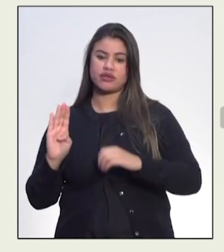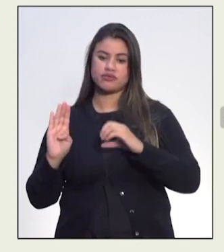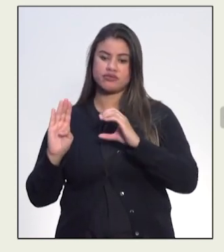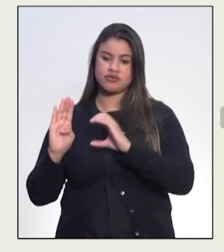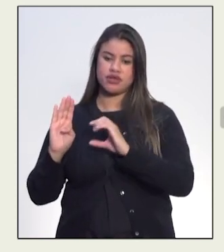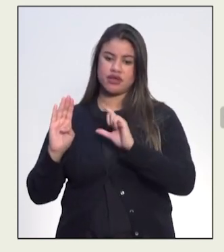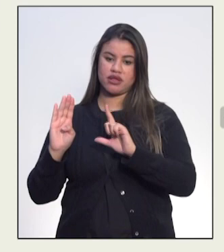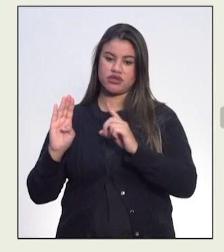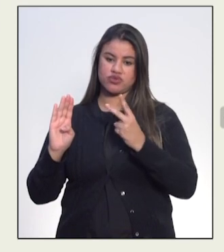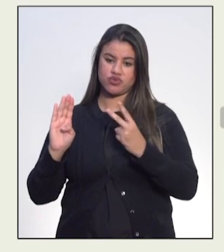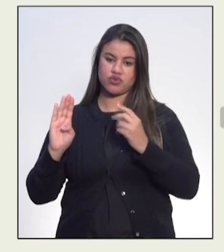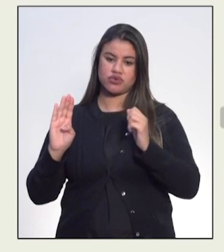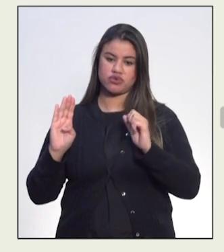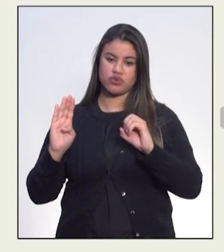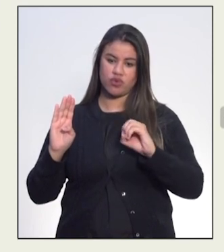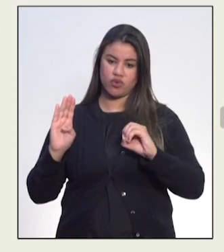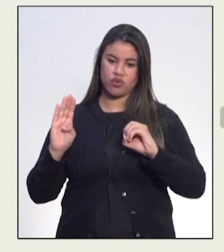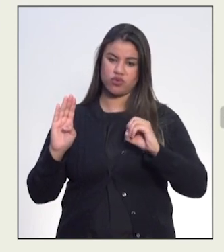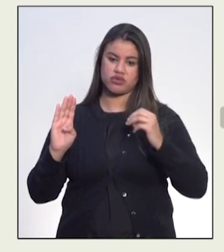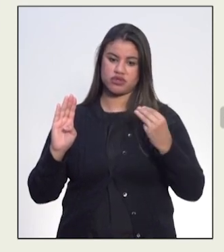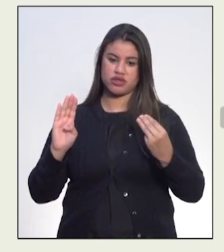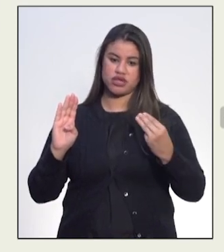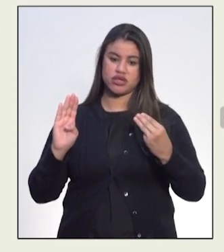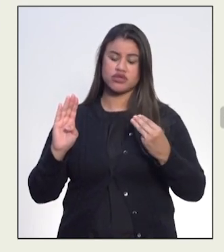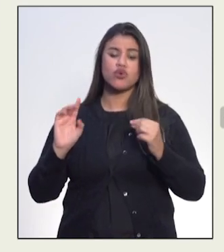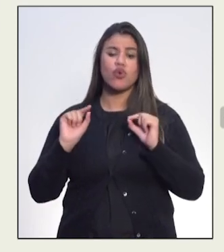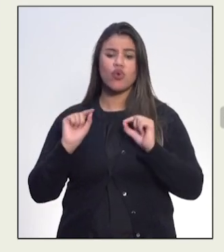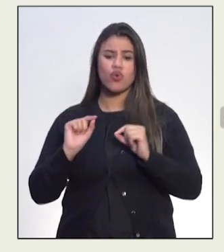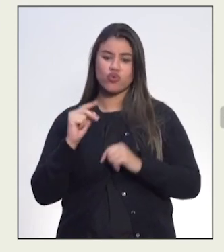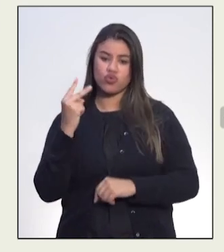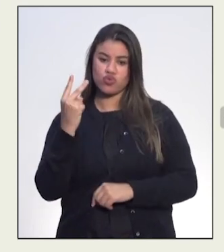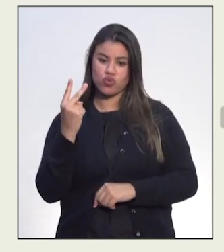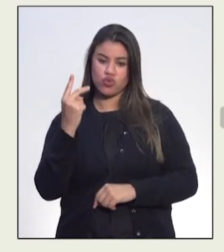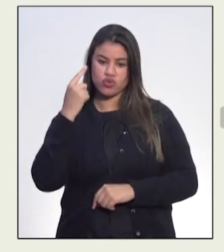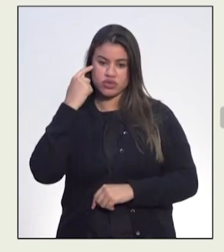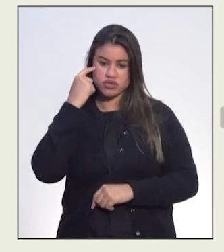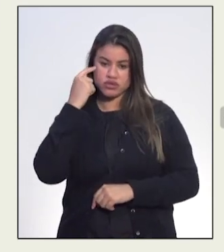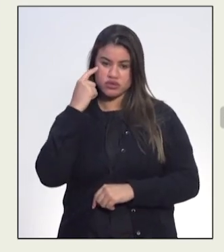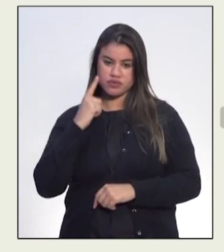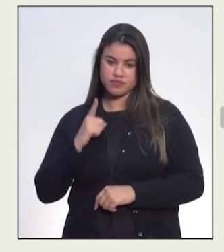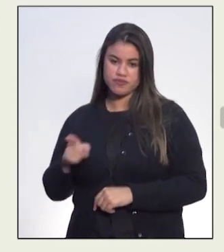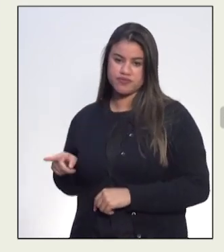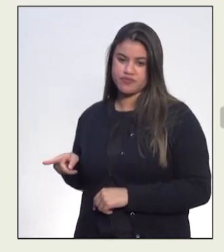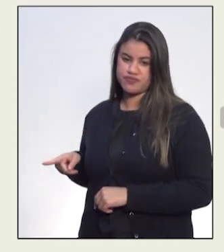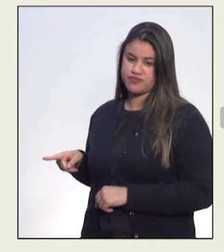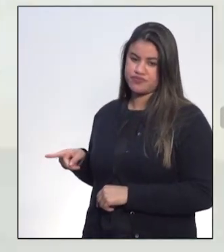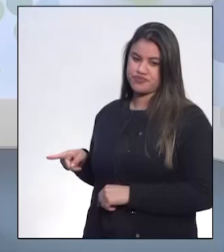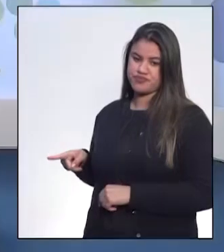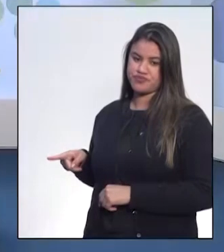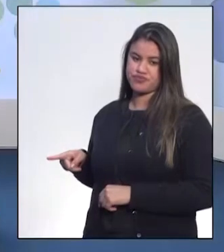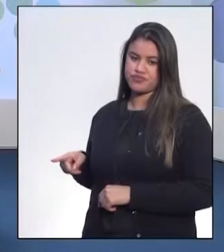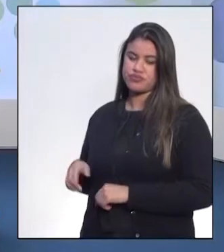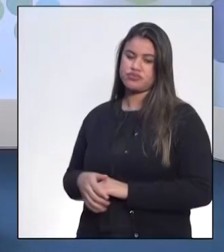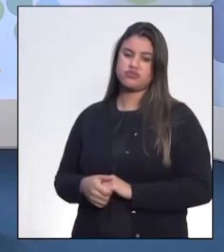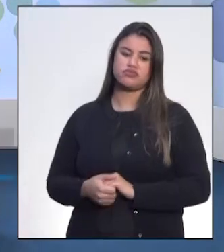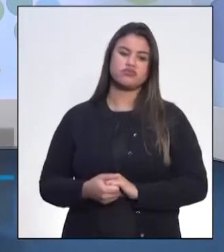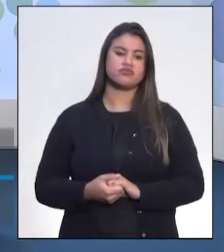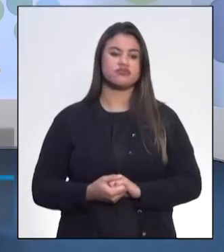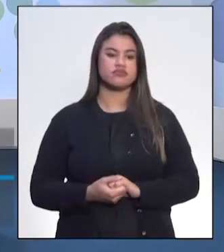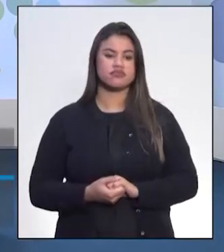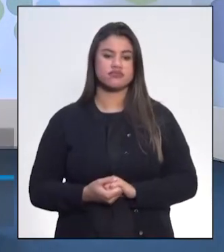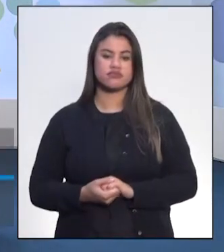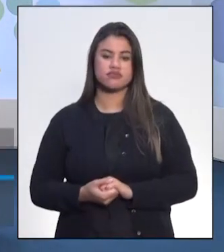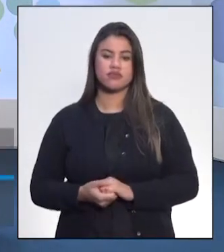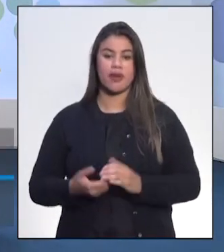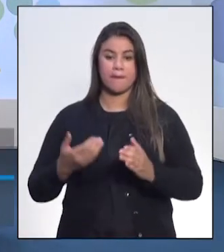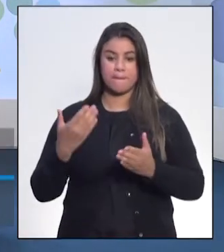Cl2O3. Isso aqui tá, o 2 vem daqui, ó, da distribuição do elétron, quem vai perder e